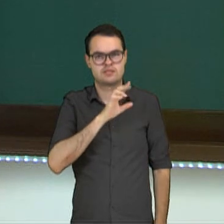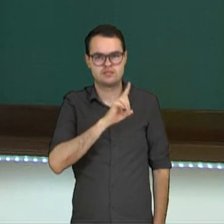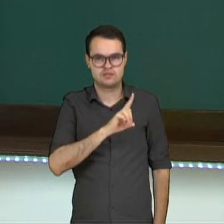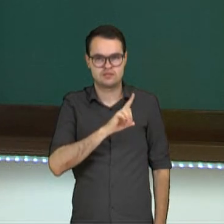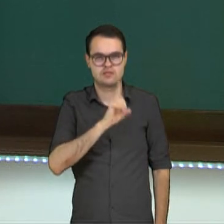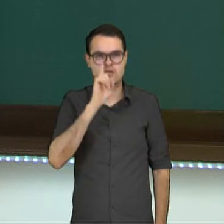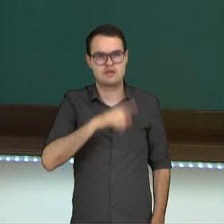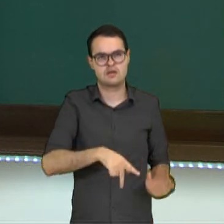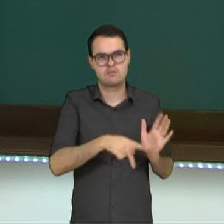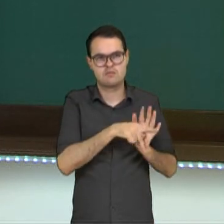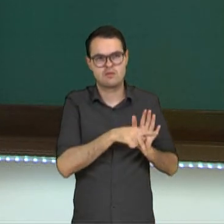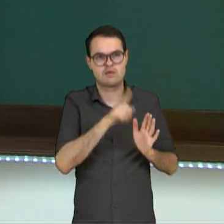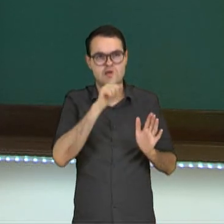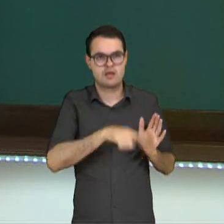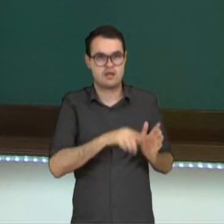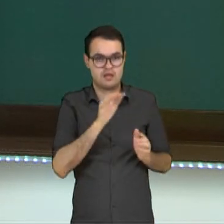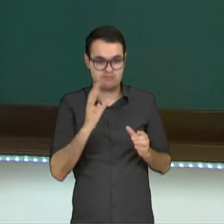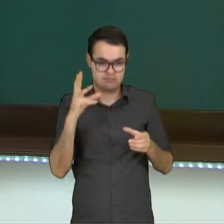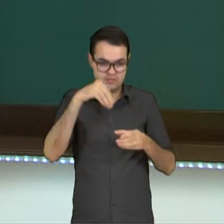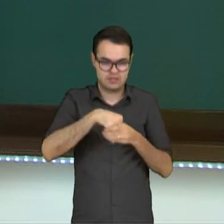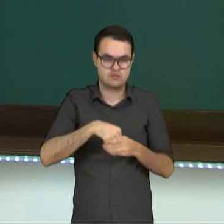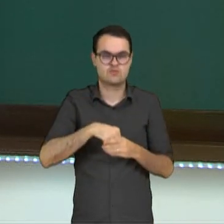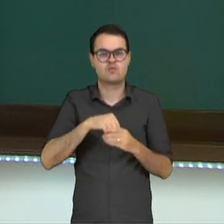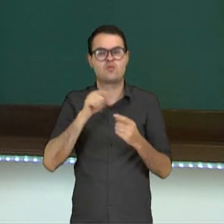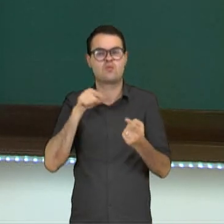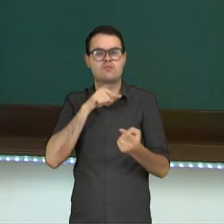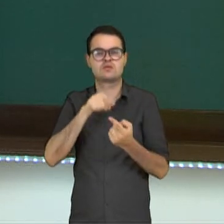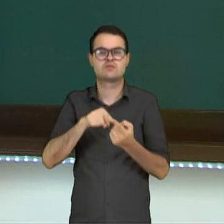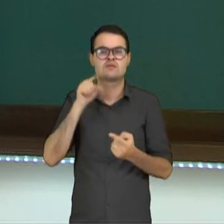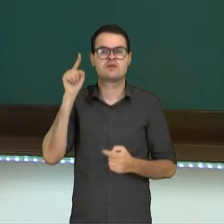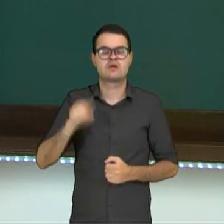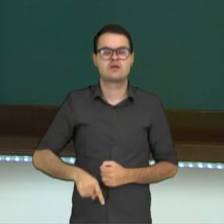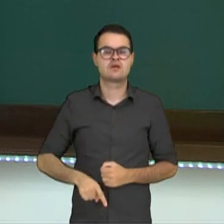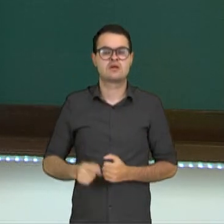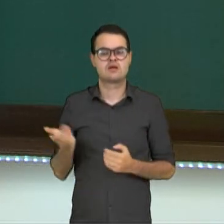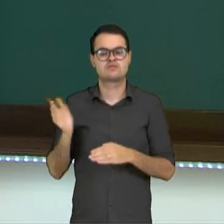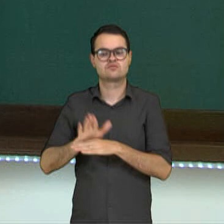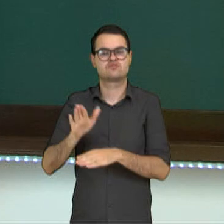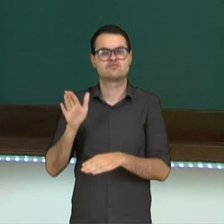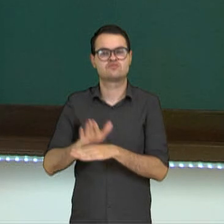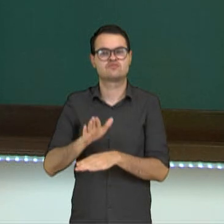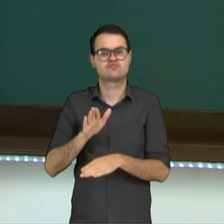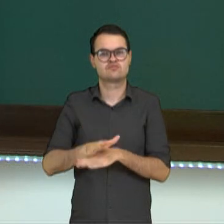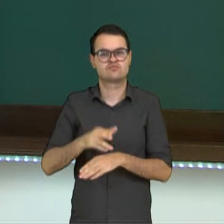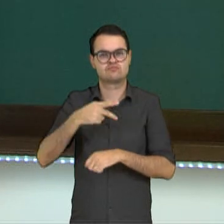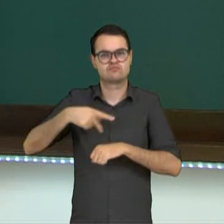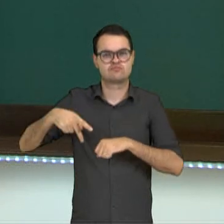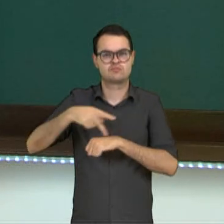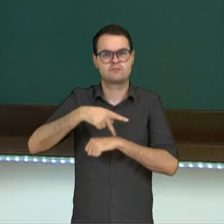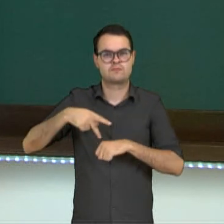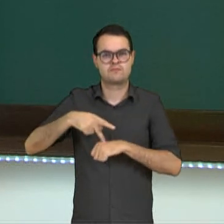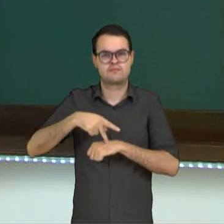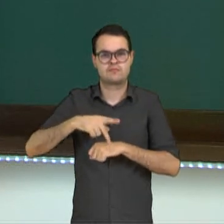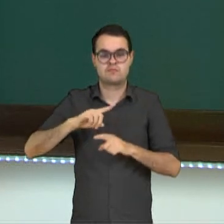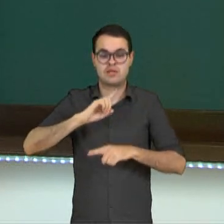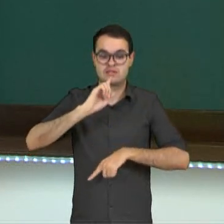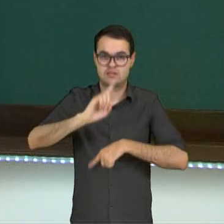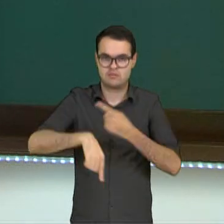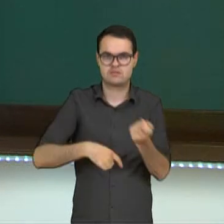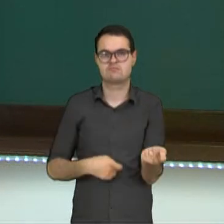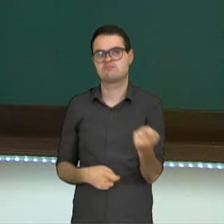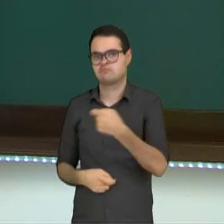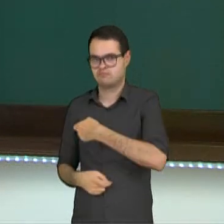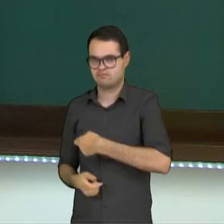na verdade entra aqui no FMI, tem o objetivo de ajudar os países, mas tem que pagar depois.